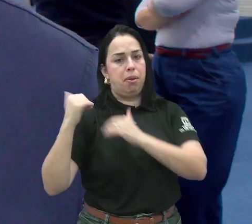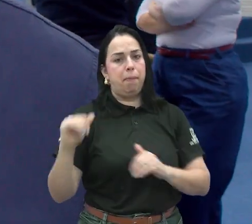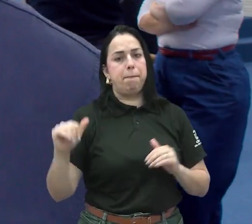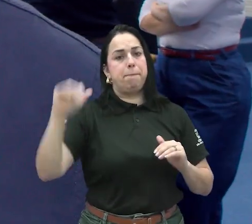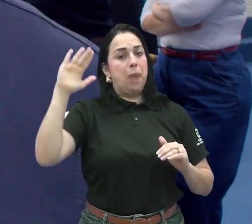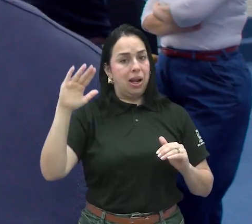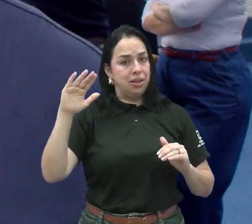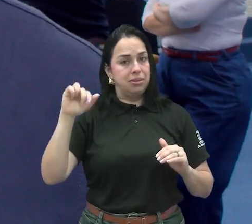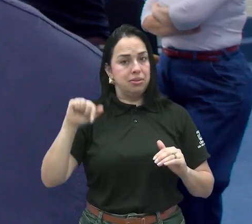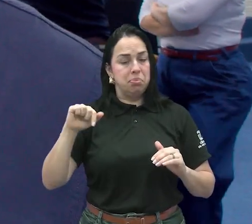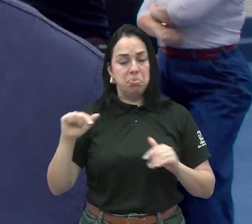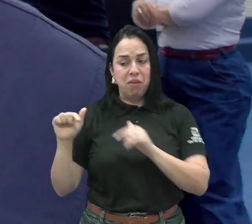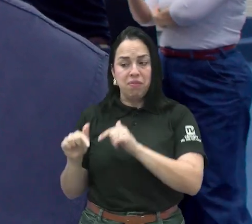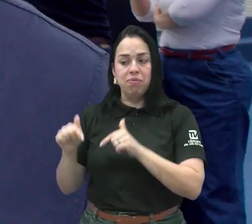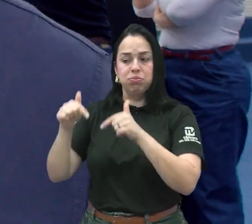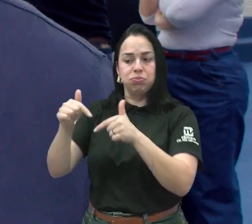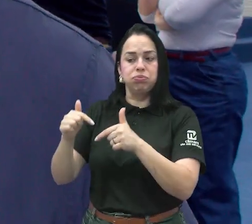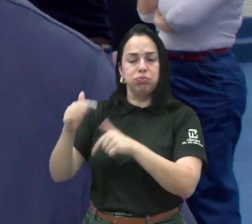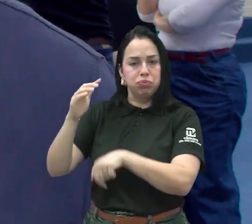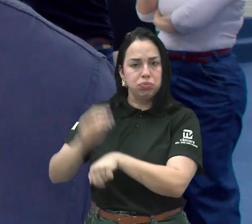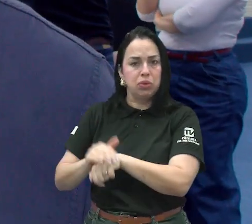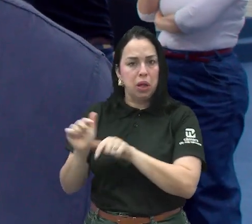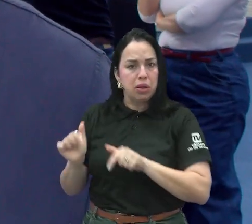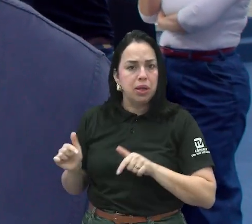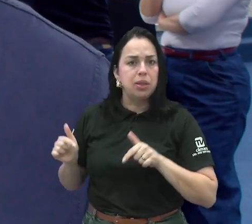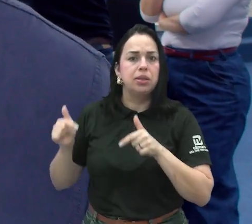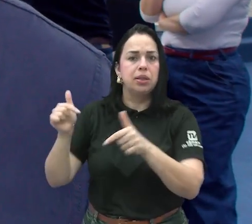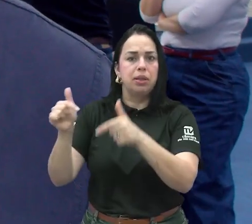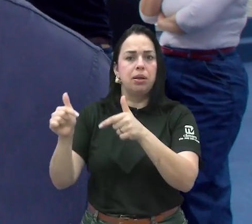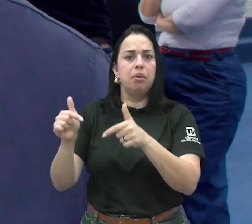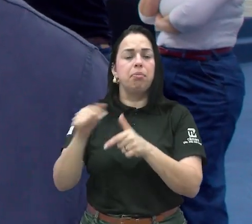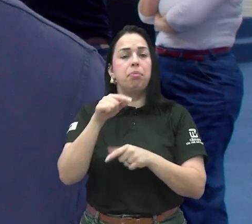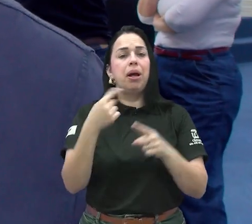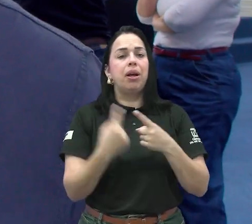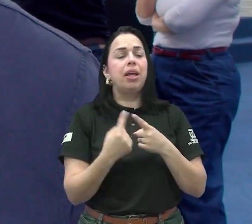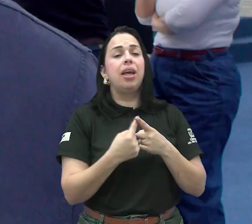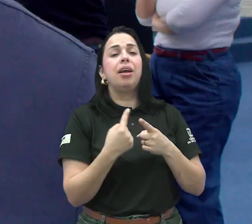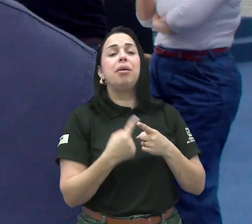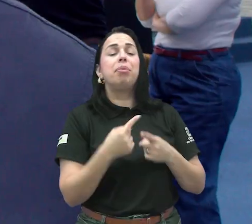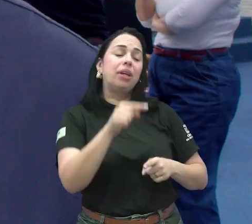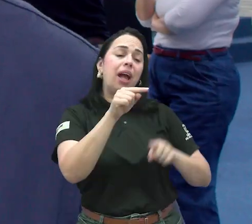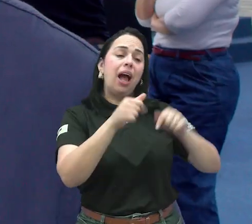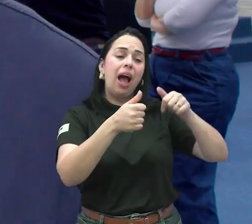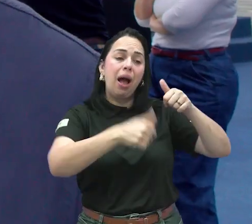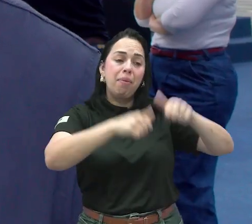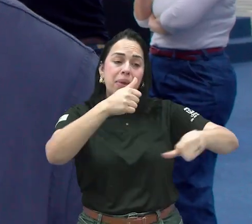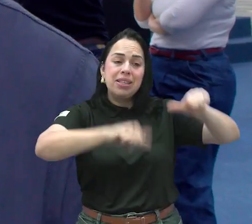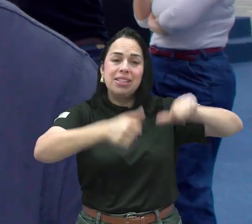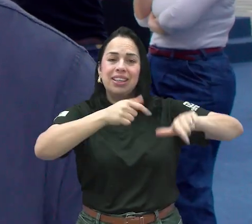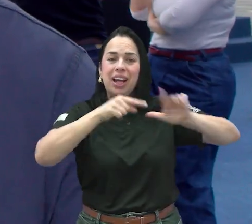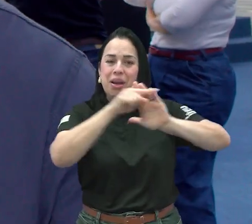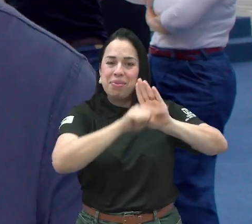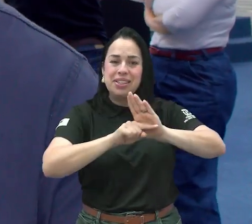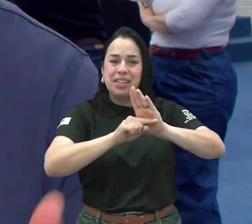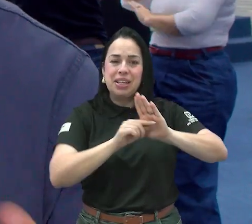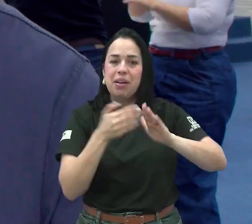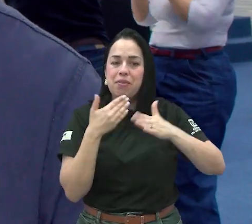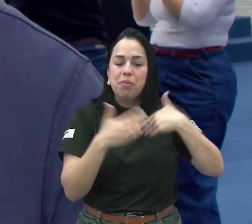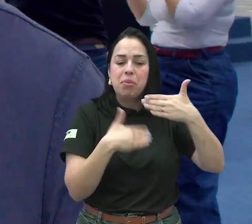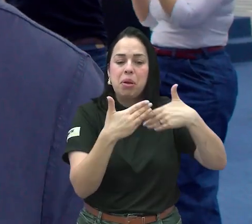peso maior nas ações políticas para que esses índices eles continuem assim